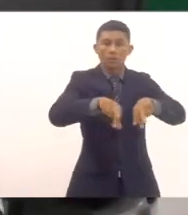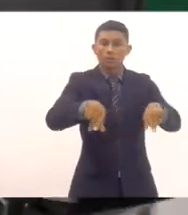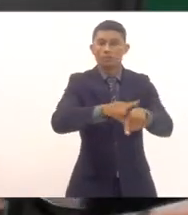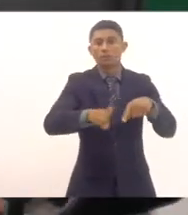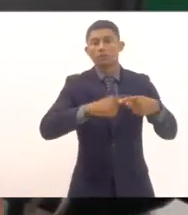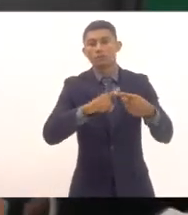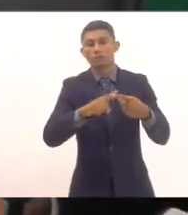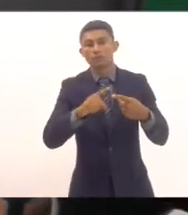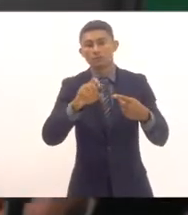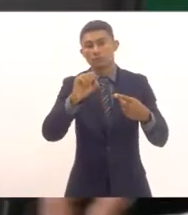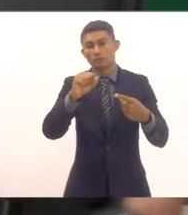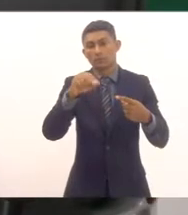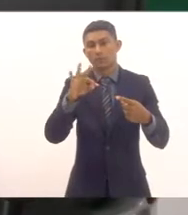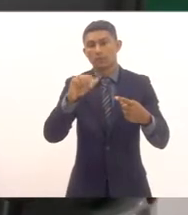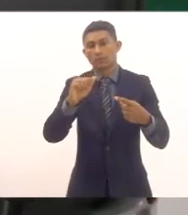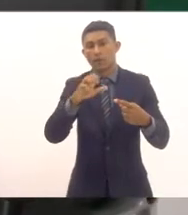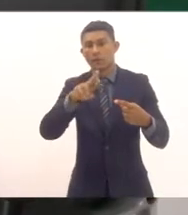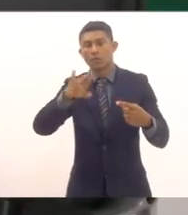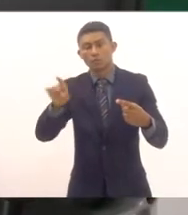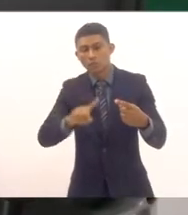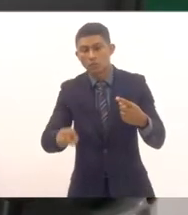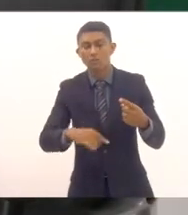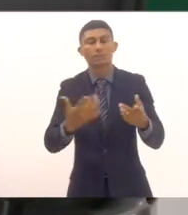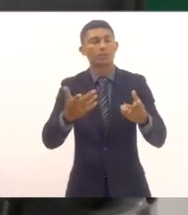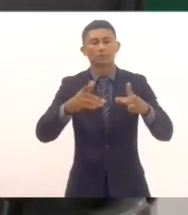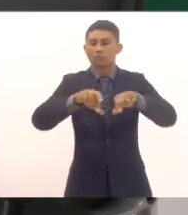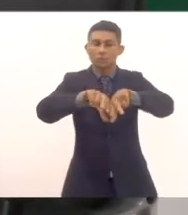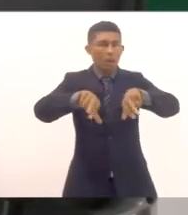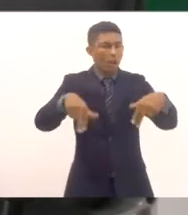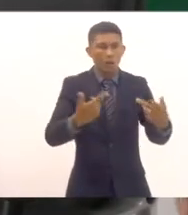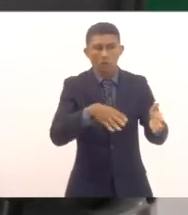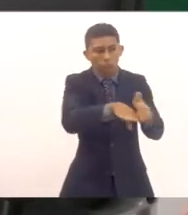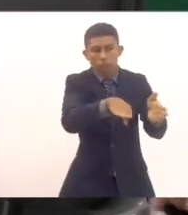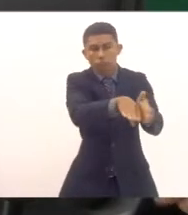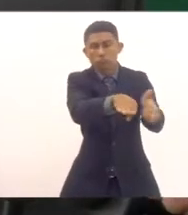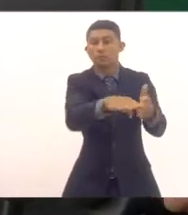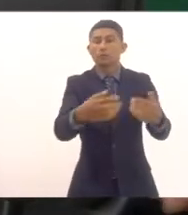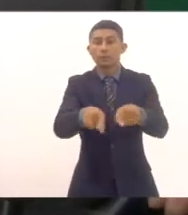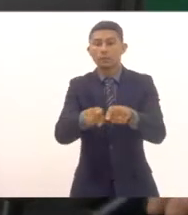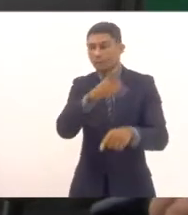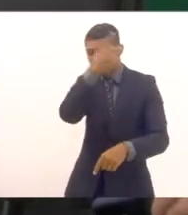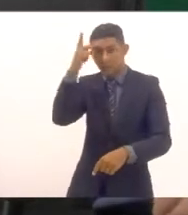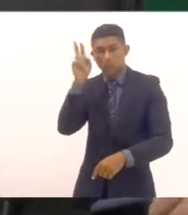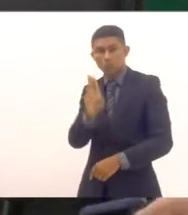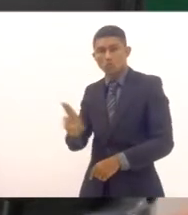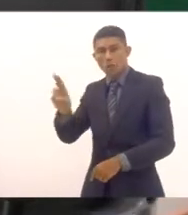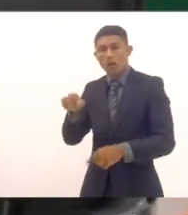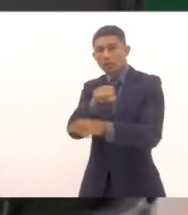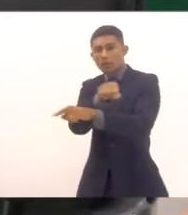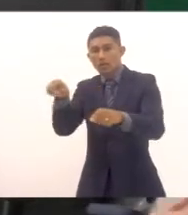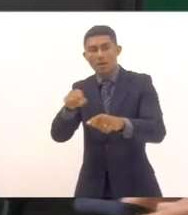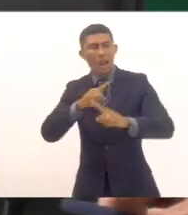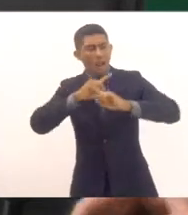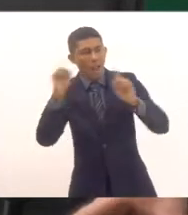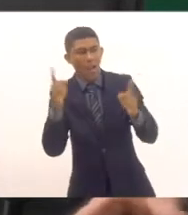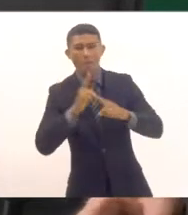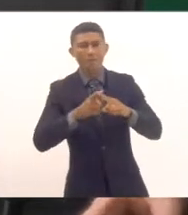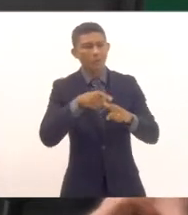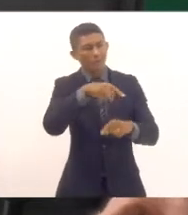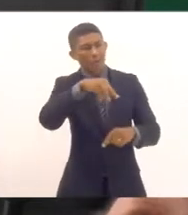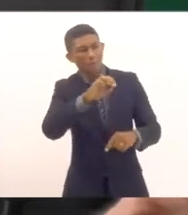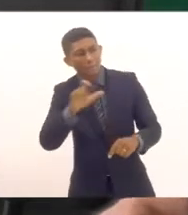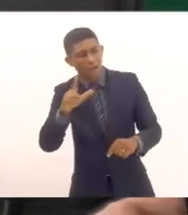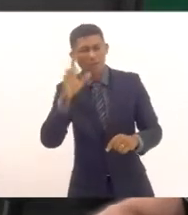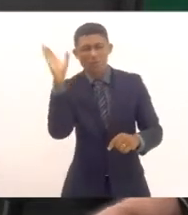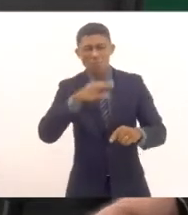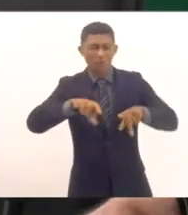Santa Cruz Central do Brasil bem como os danos sofridos pelos usuários relacionados à má prestação de serviço de transporte rodoviário no estado de Janeiro